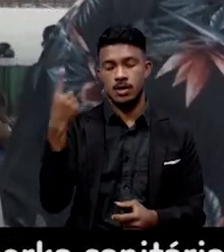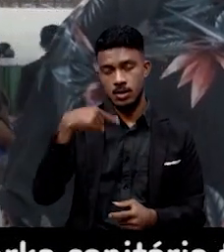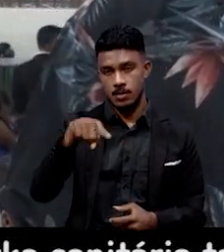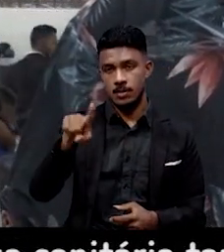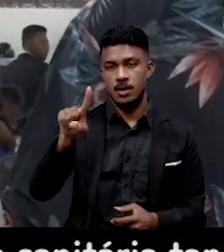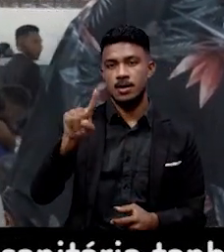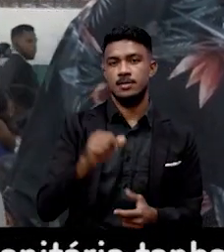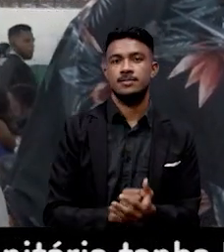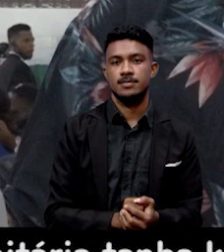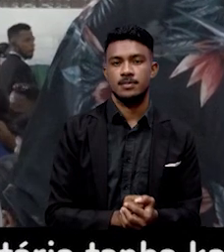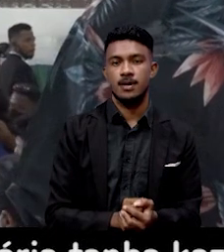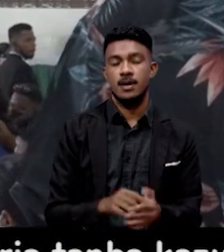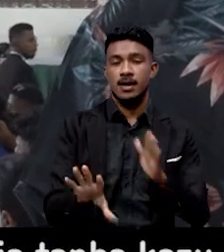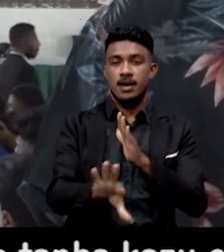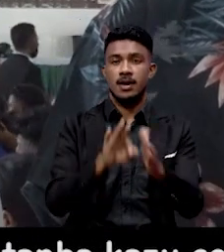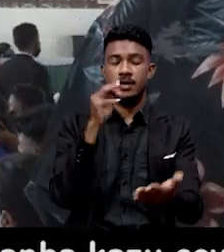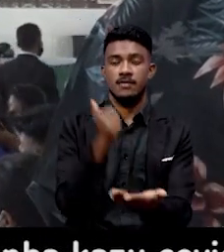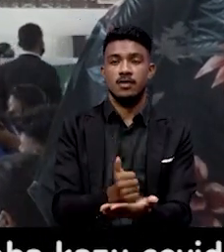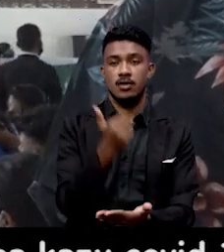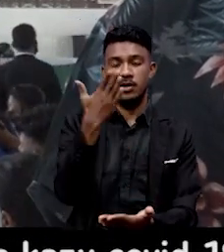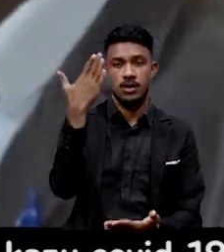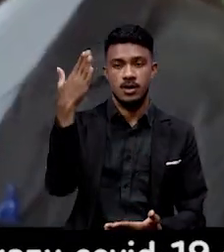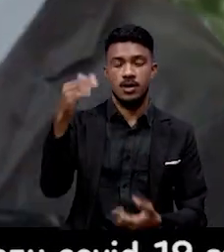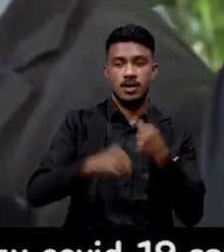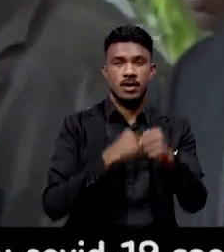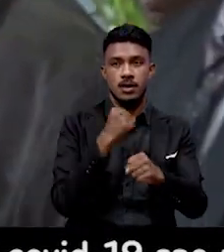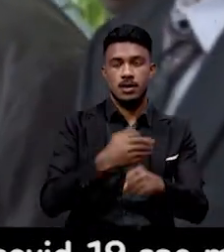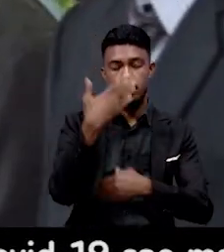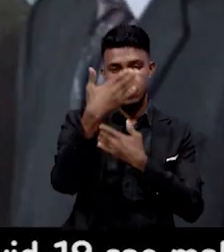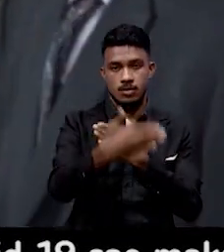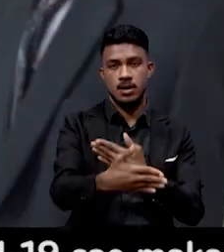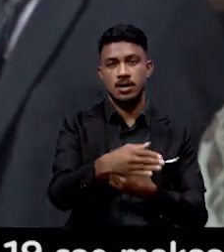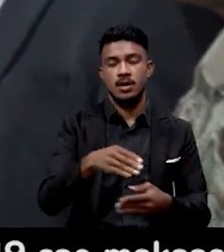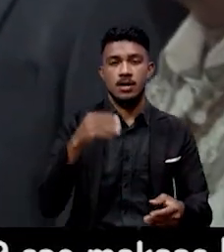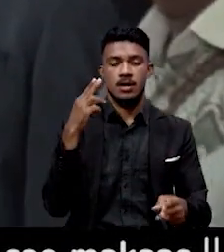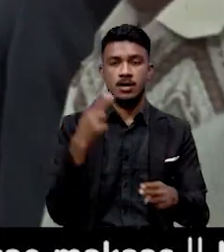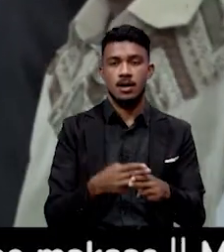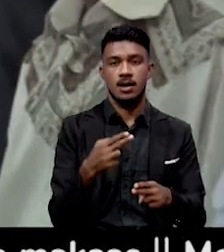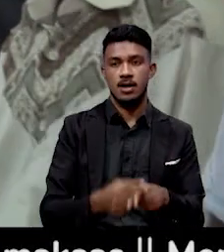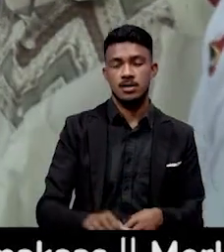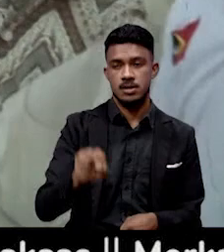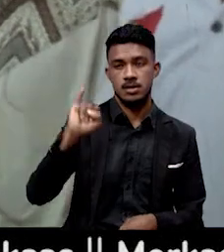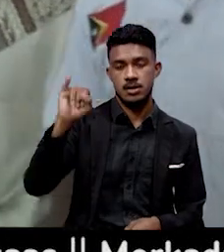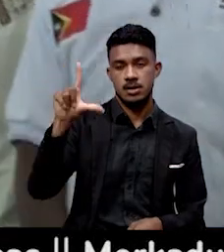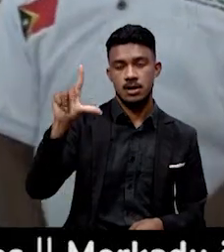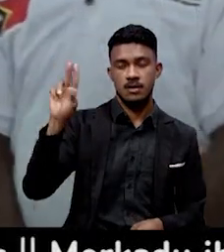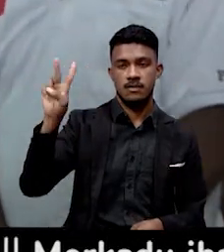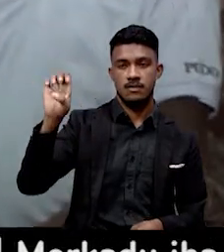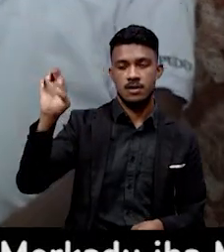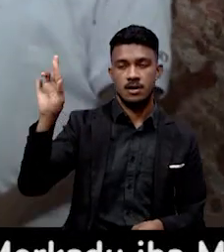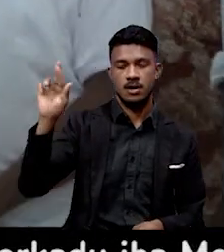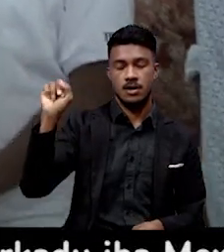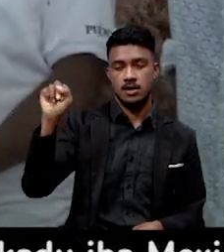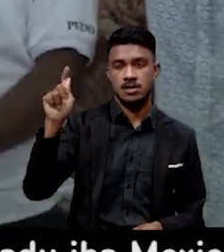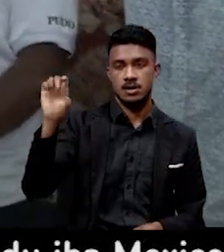ba retam vitória e a prioritir mais. Silvestre Sufa Efi mos garante katak, PUDD se hetan